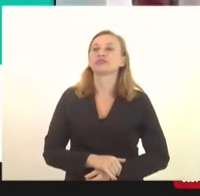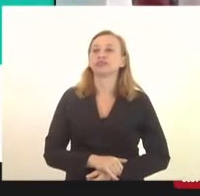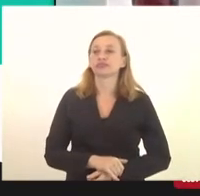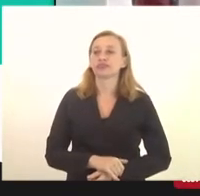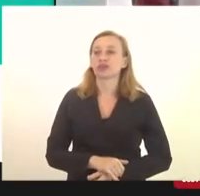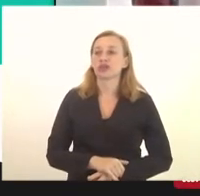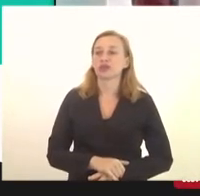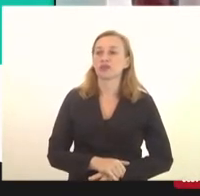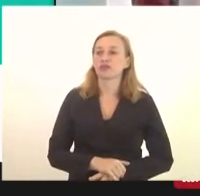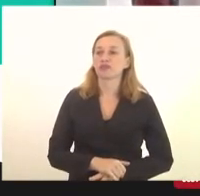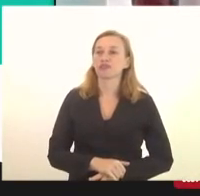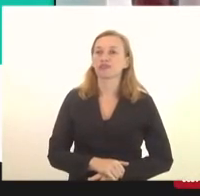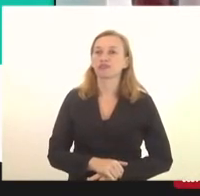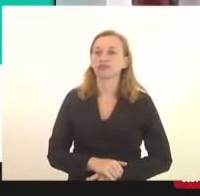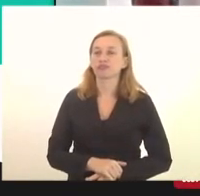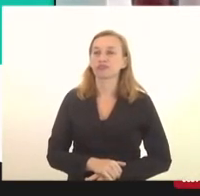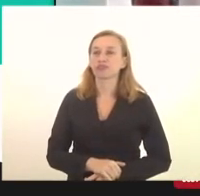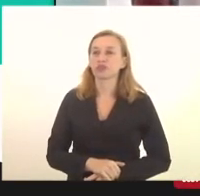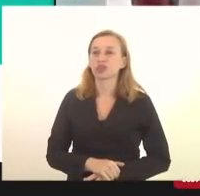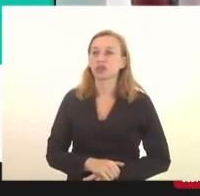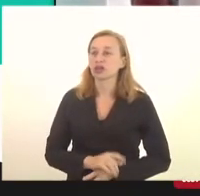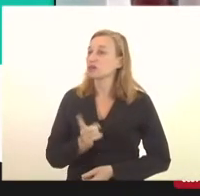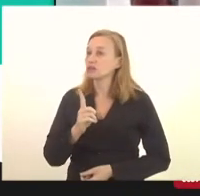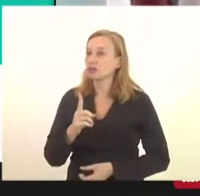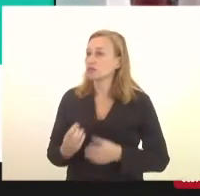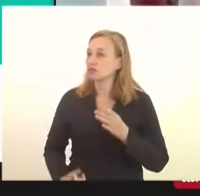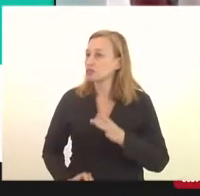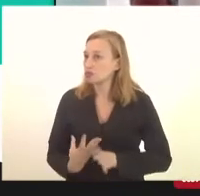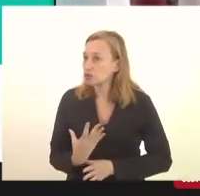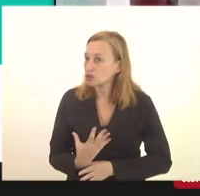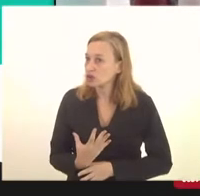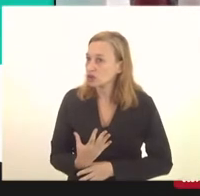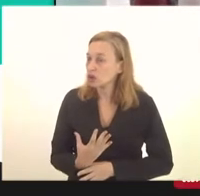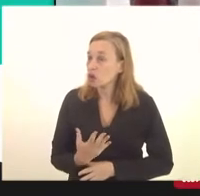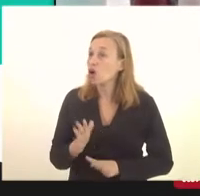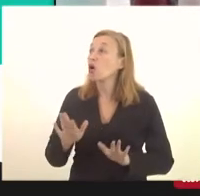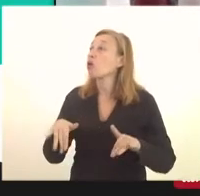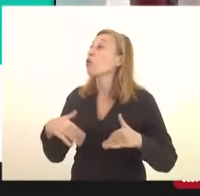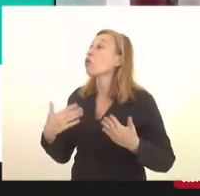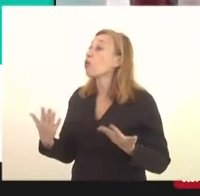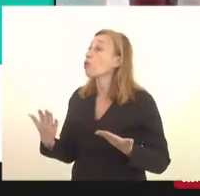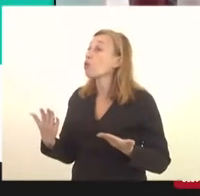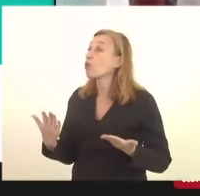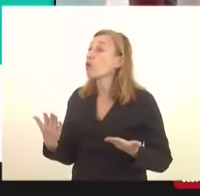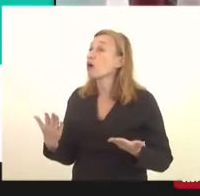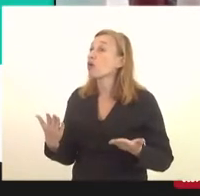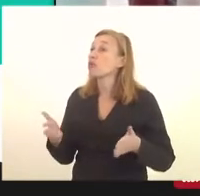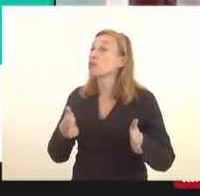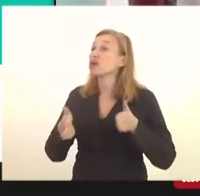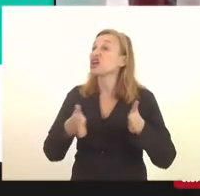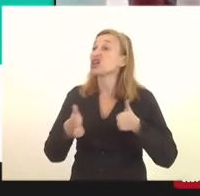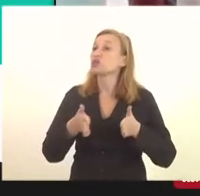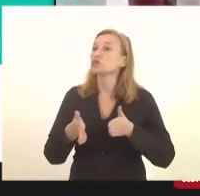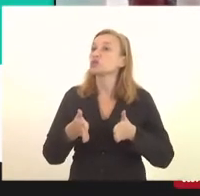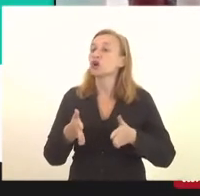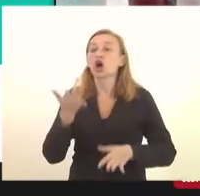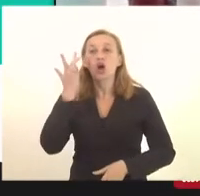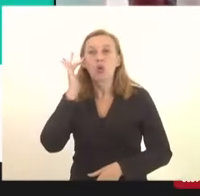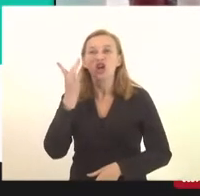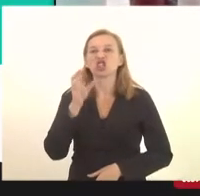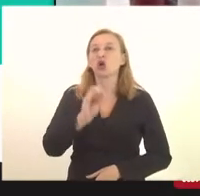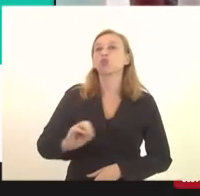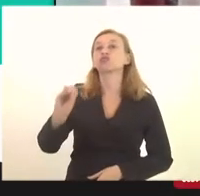de participação especial. Ele não está em produção ainda. Qual é a expectativa de entrar em produção? Eu acho que é outubro desse